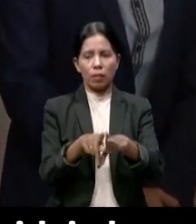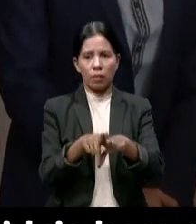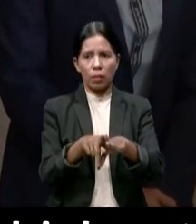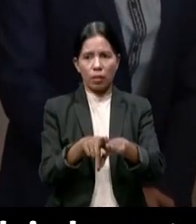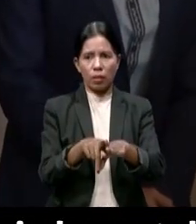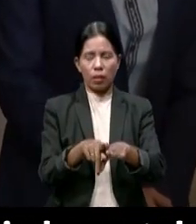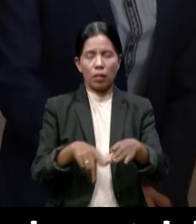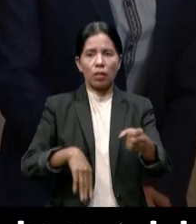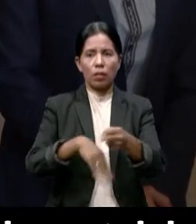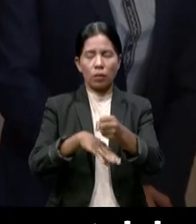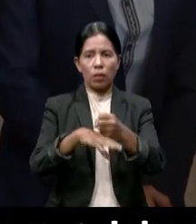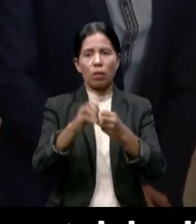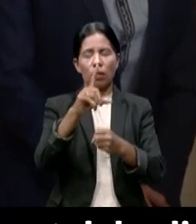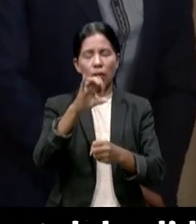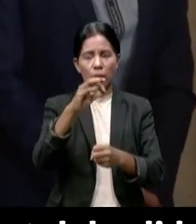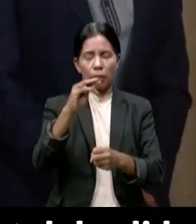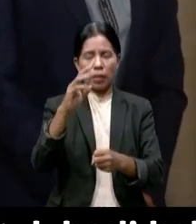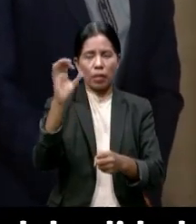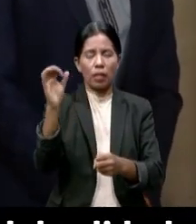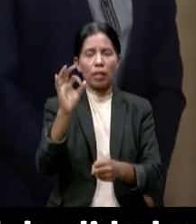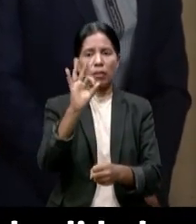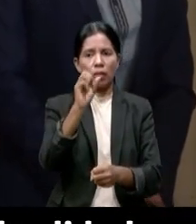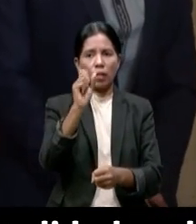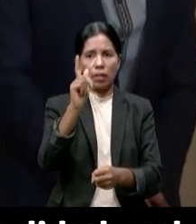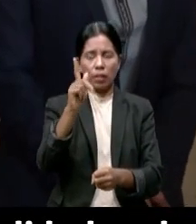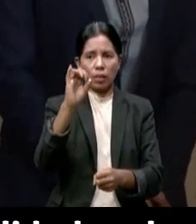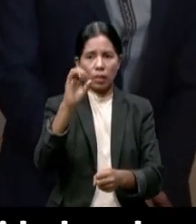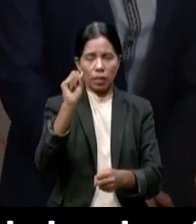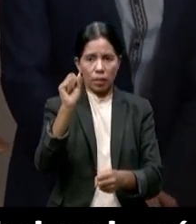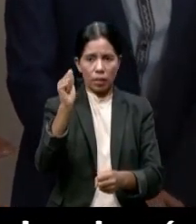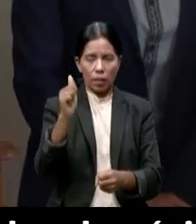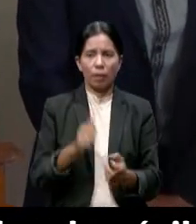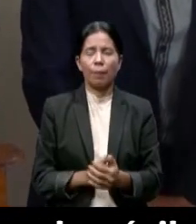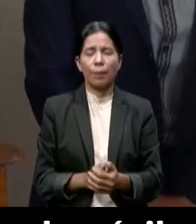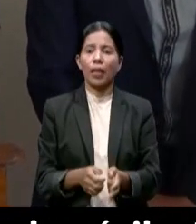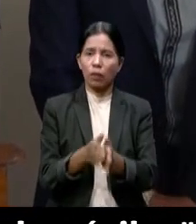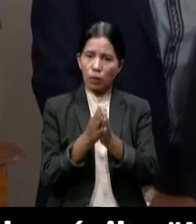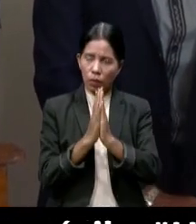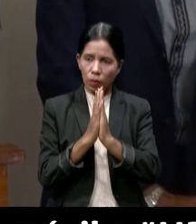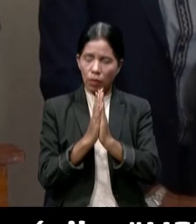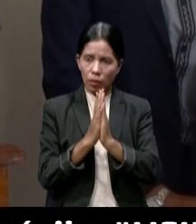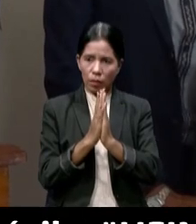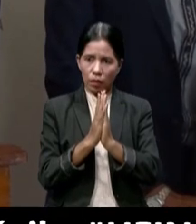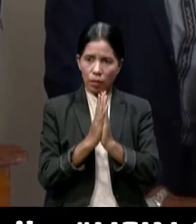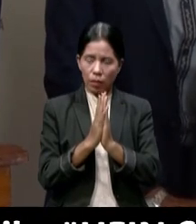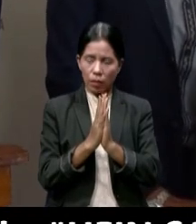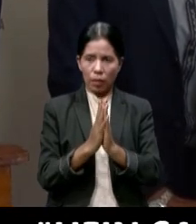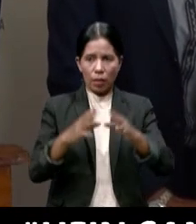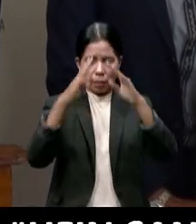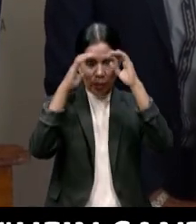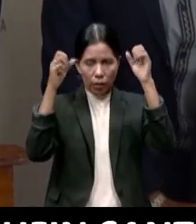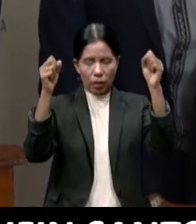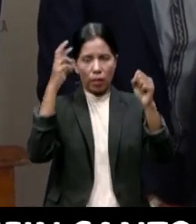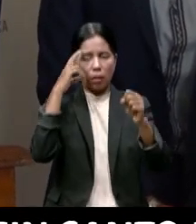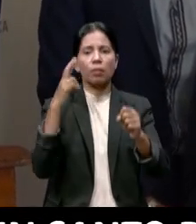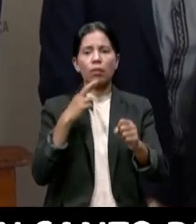Jogos Olímpicos da França, Paris, mas uso autorização do excelente presidente da República para